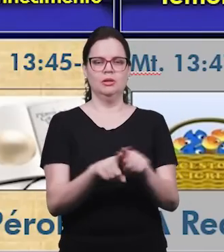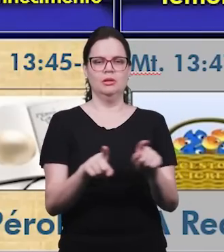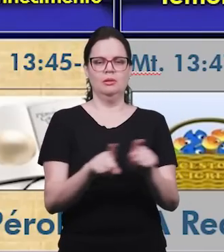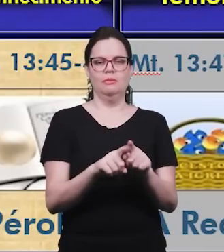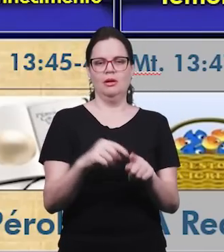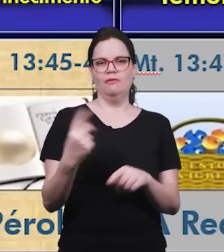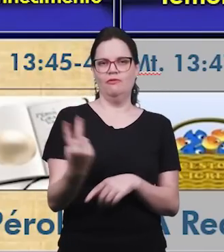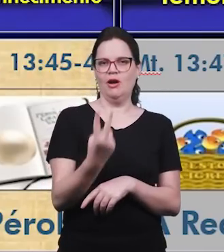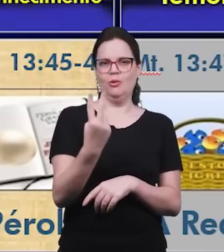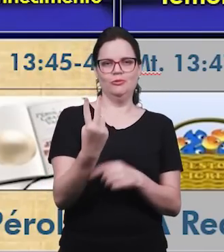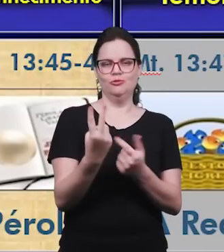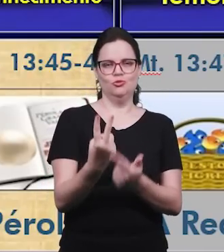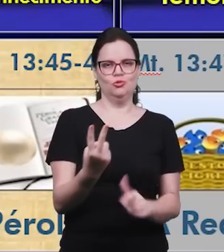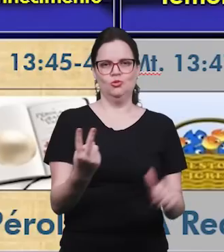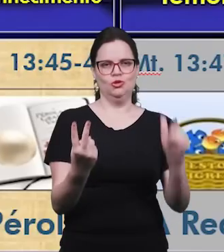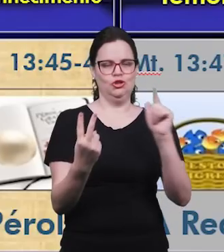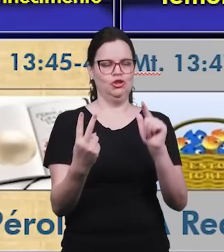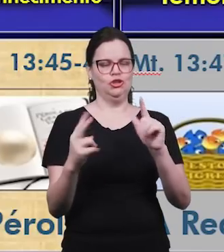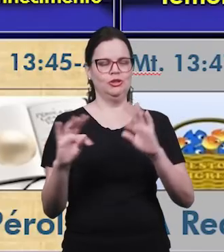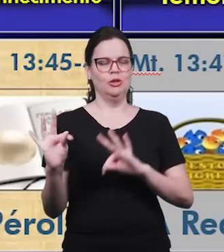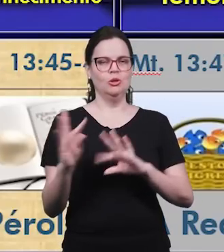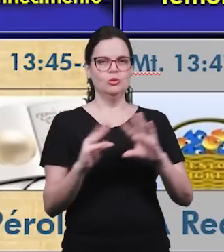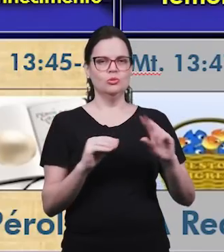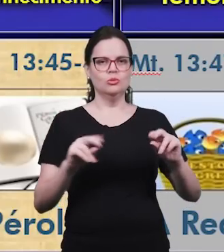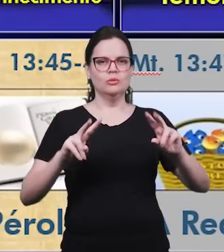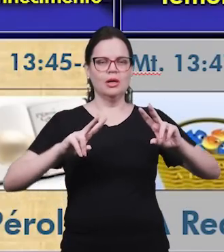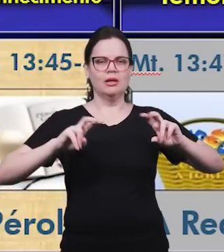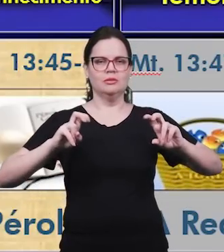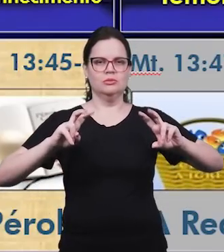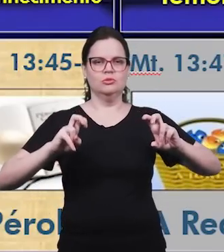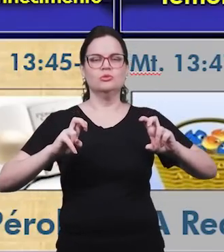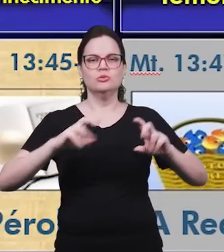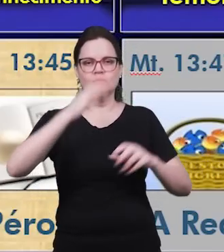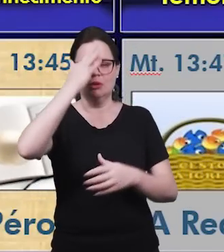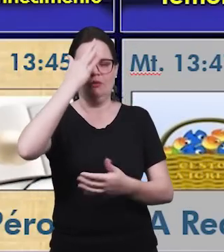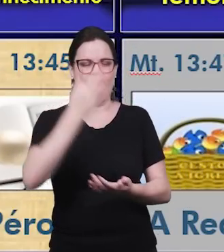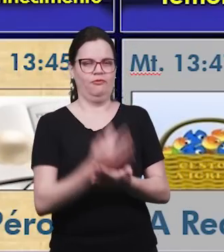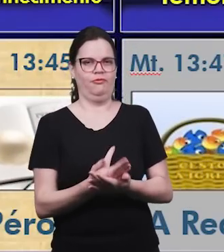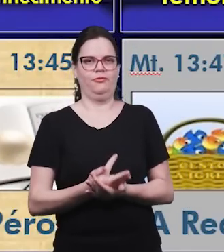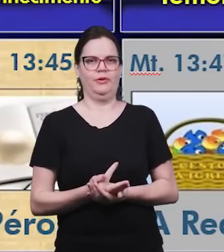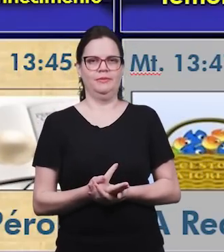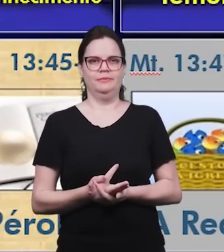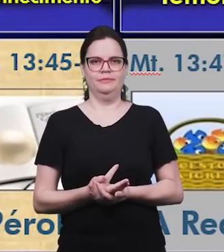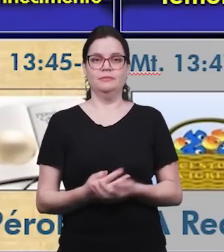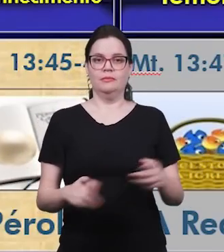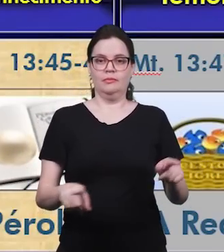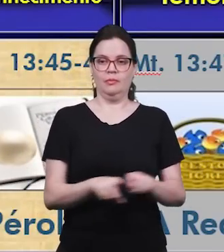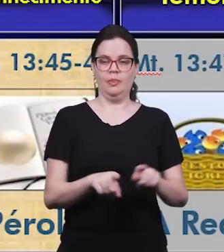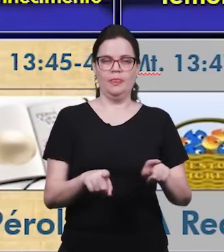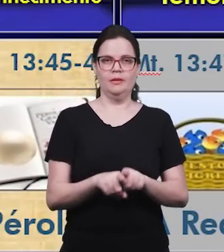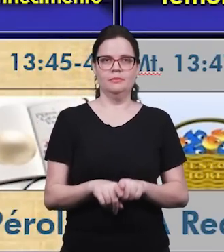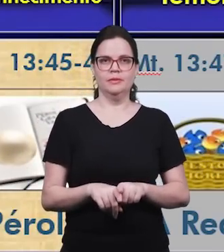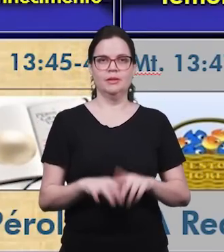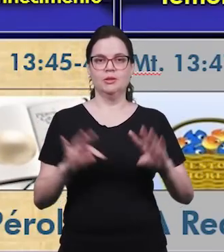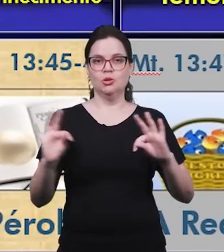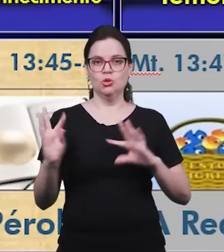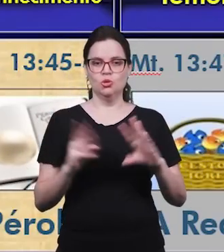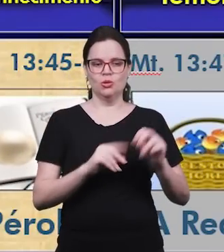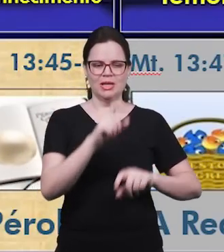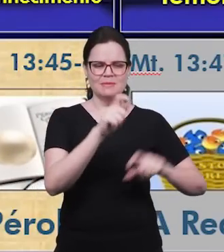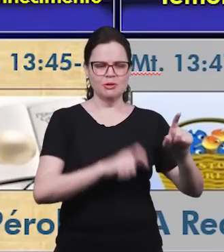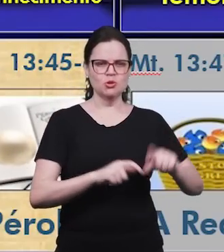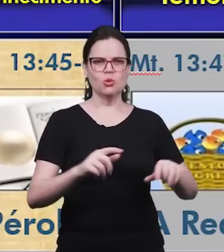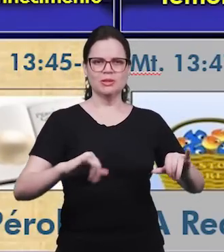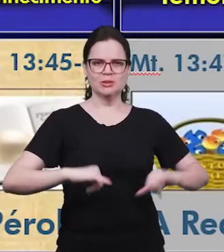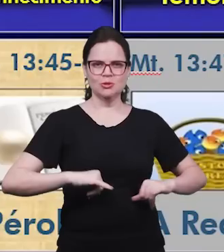desvalorizar tudo aquilo que a igreja fez, inclusive os seus mártires, não só os da